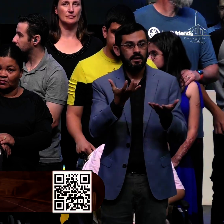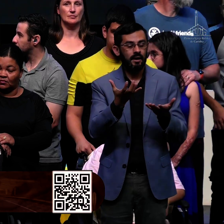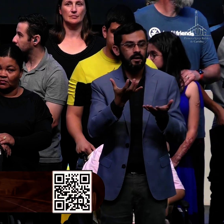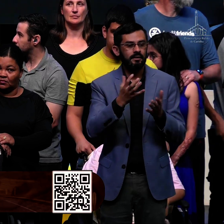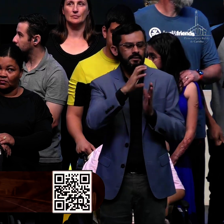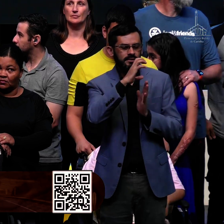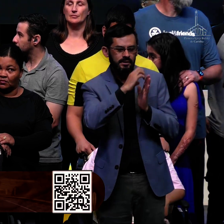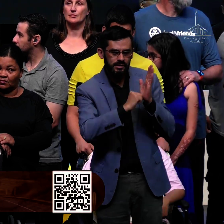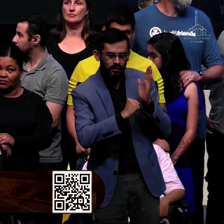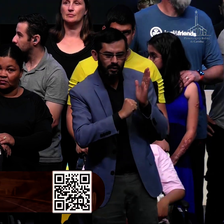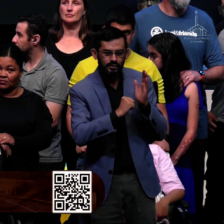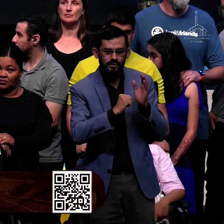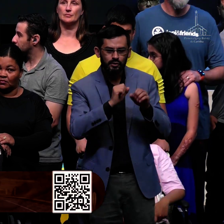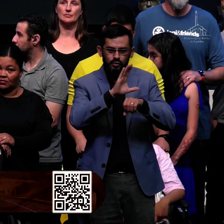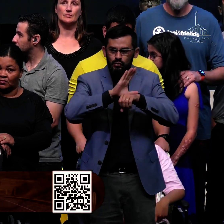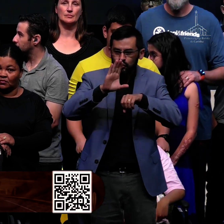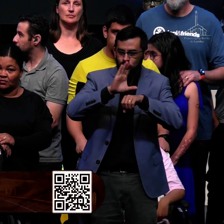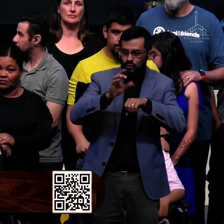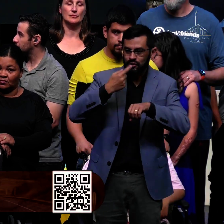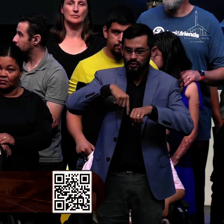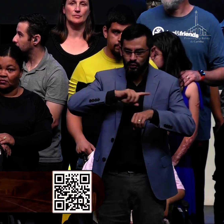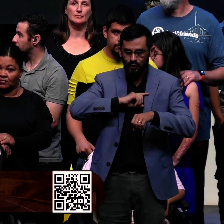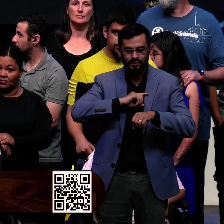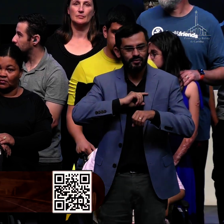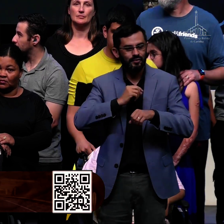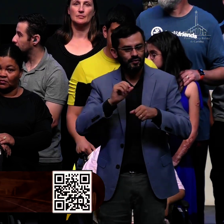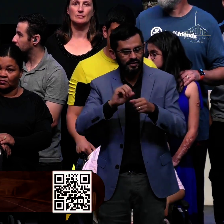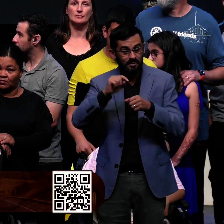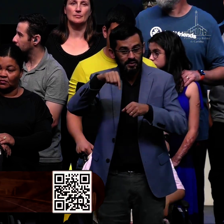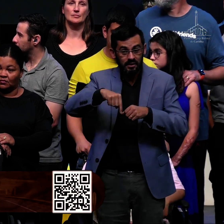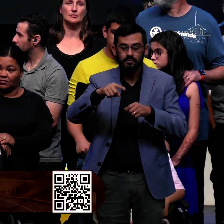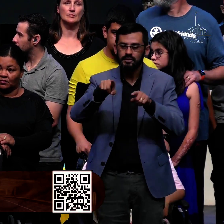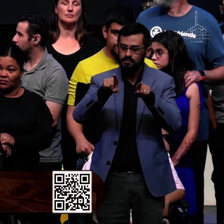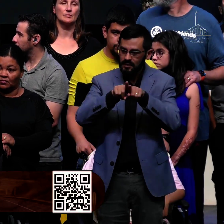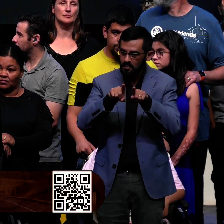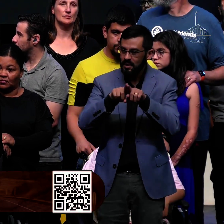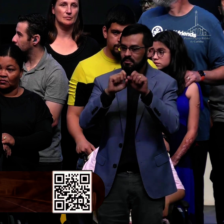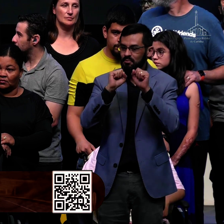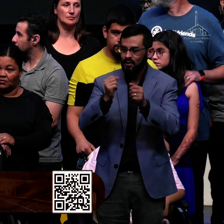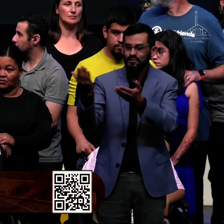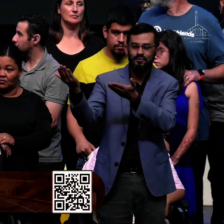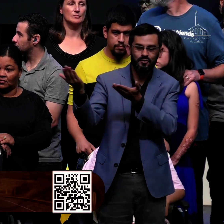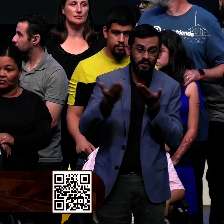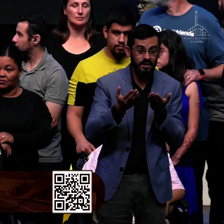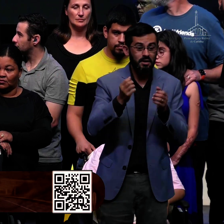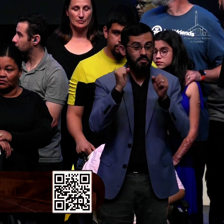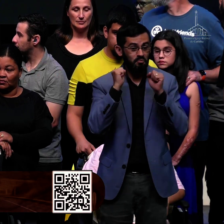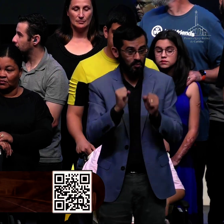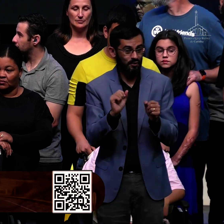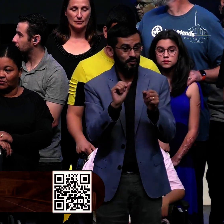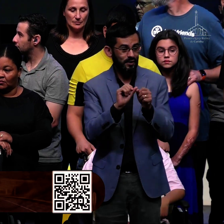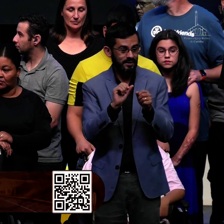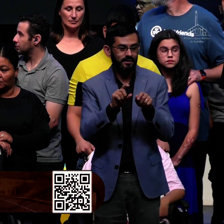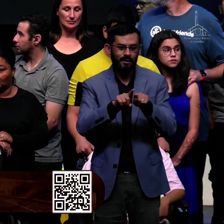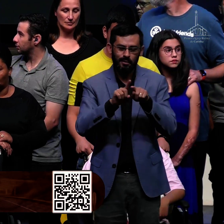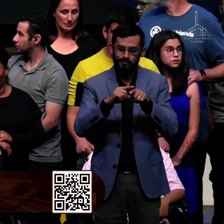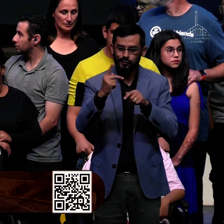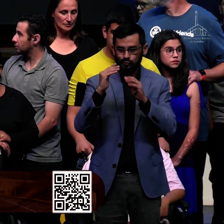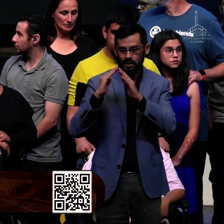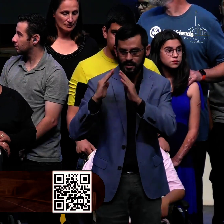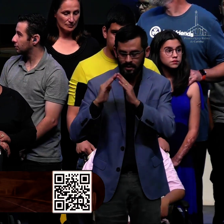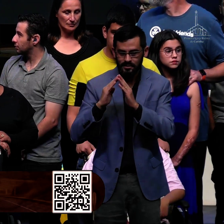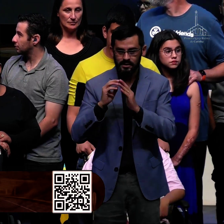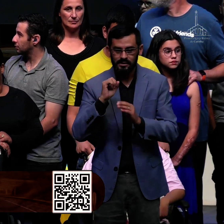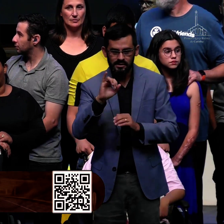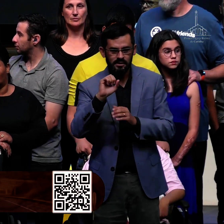nas inscrições dos cursos que nós oferecemos, você também vai ser muito bem-vindo e pode fazer esse trabalho de casa. Se